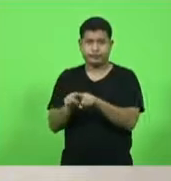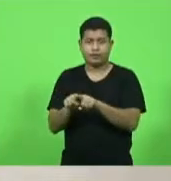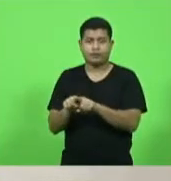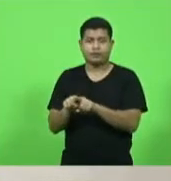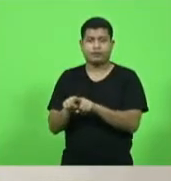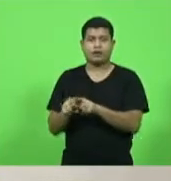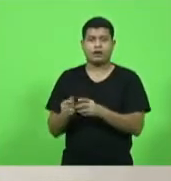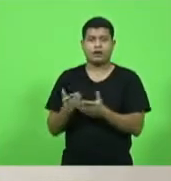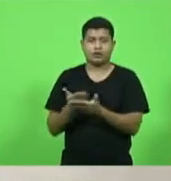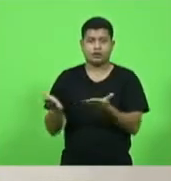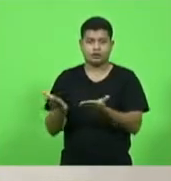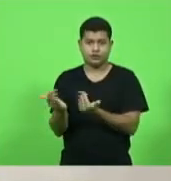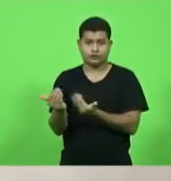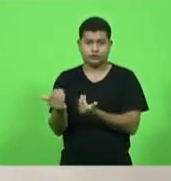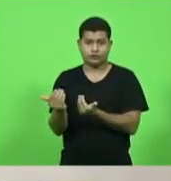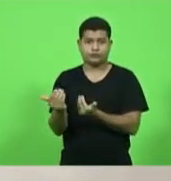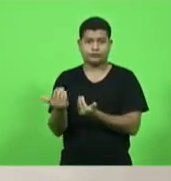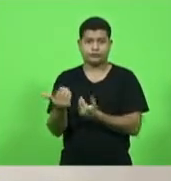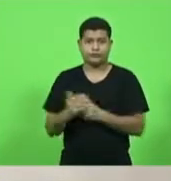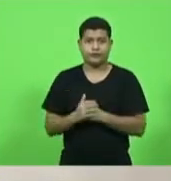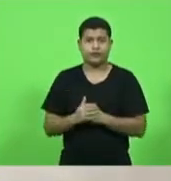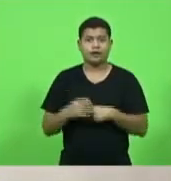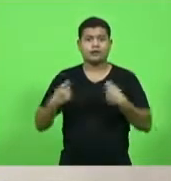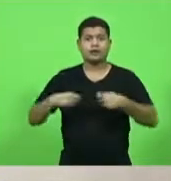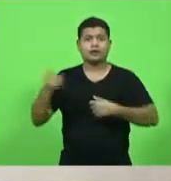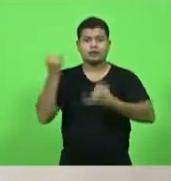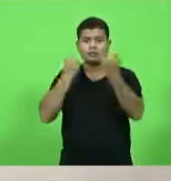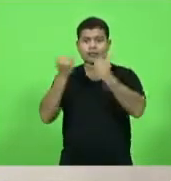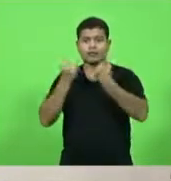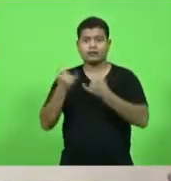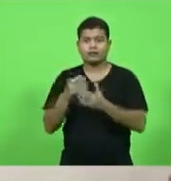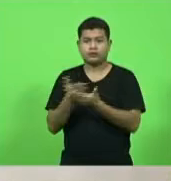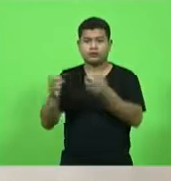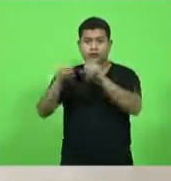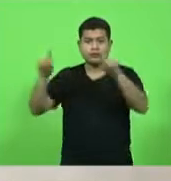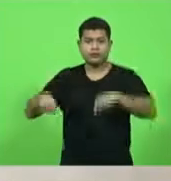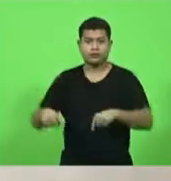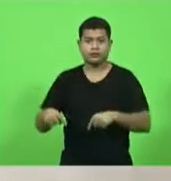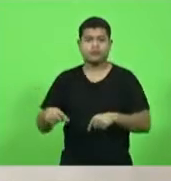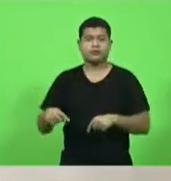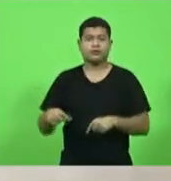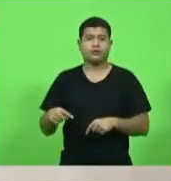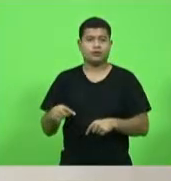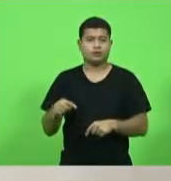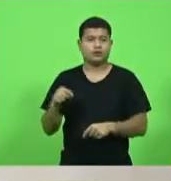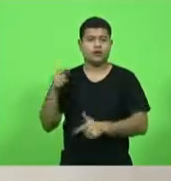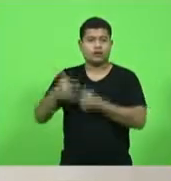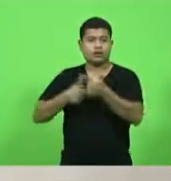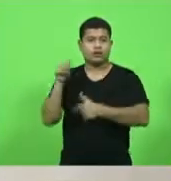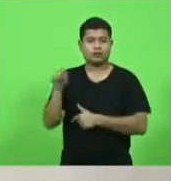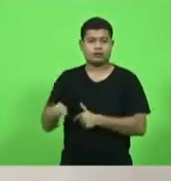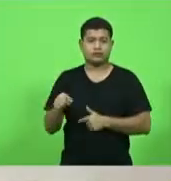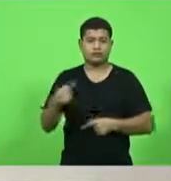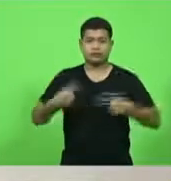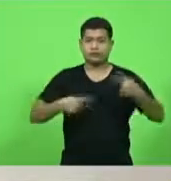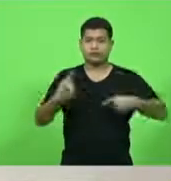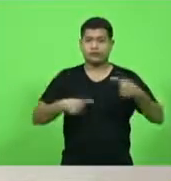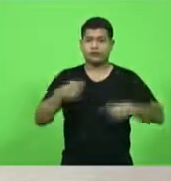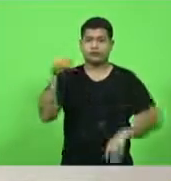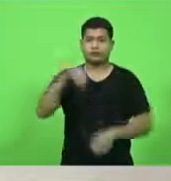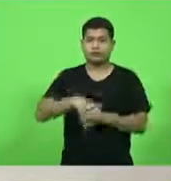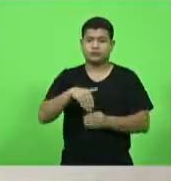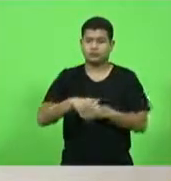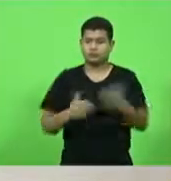Socioeducativa informações acerca do efetivo de agentes penitenciários. Discussão.